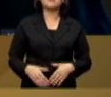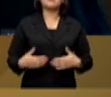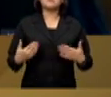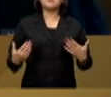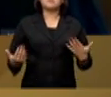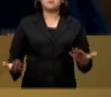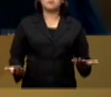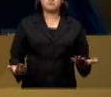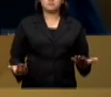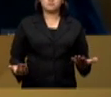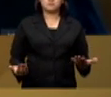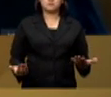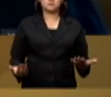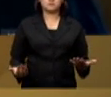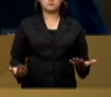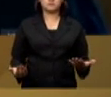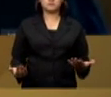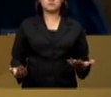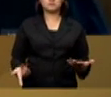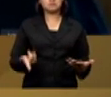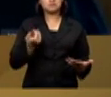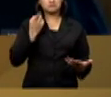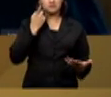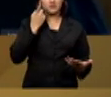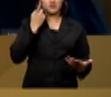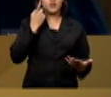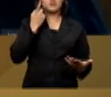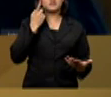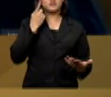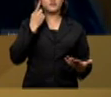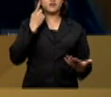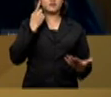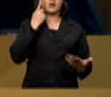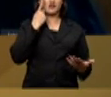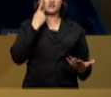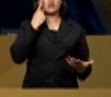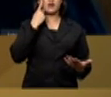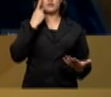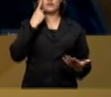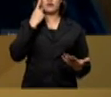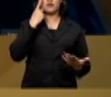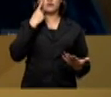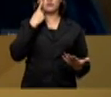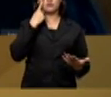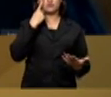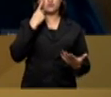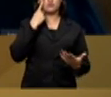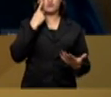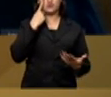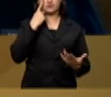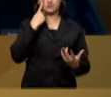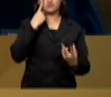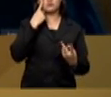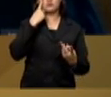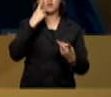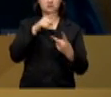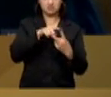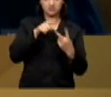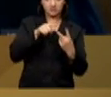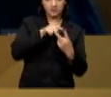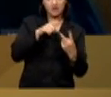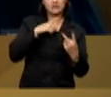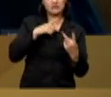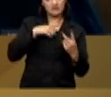as interpretações têm a sua razoabilidade e os seus fundamentos, e considerando